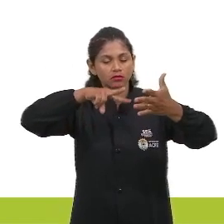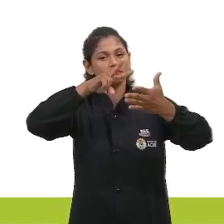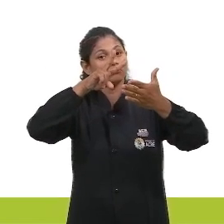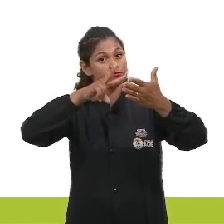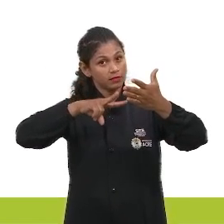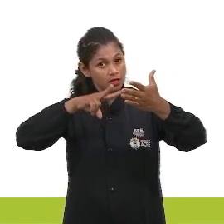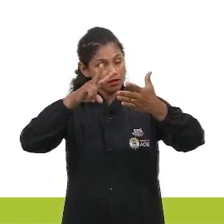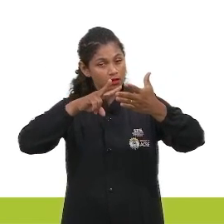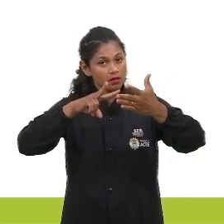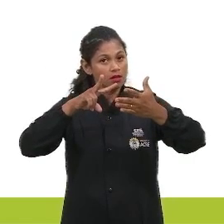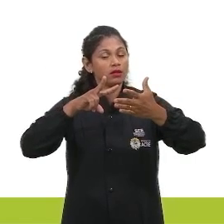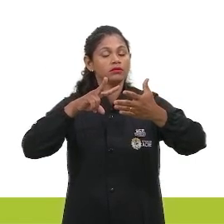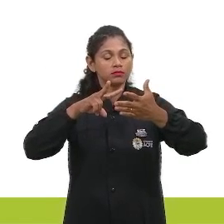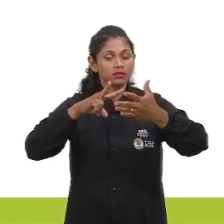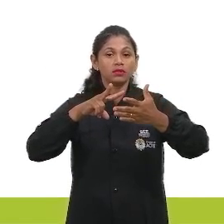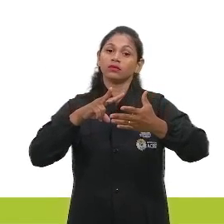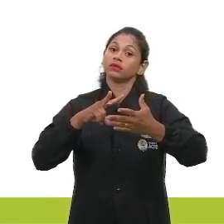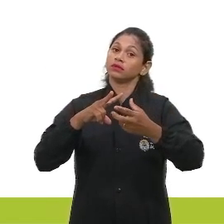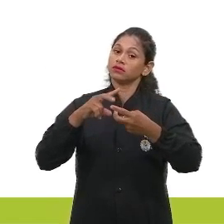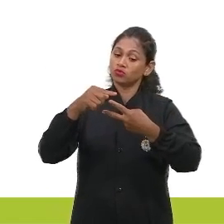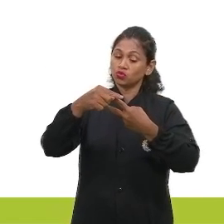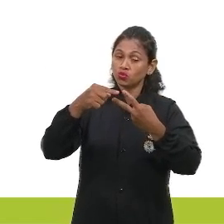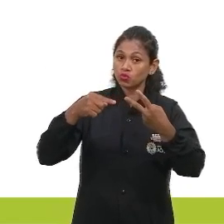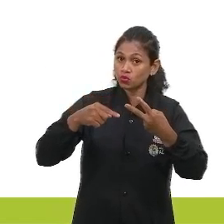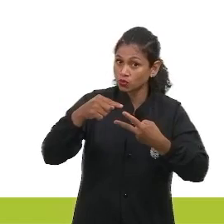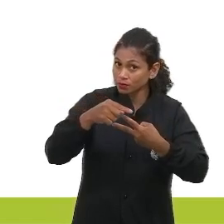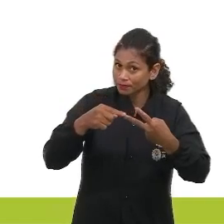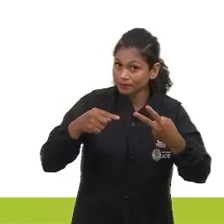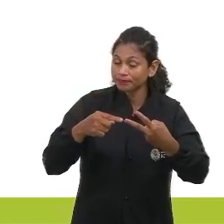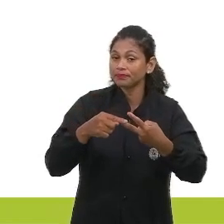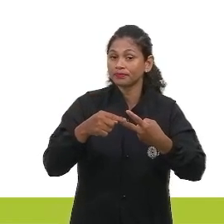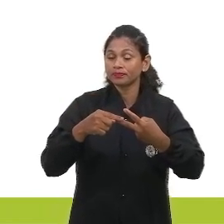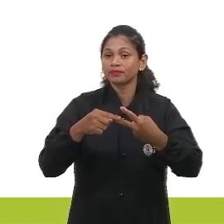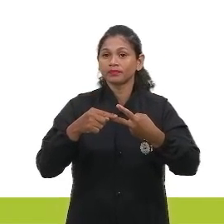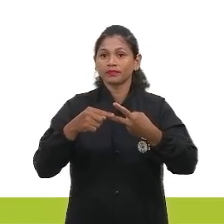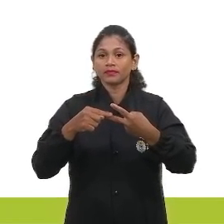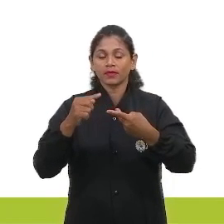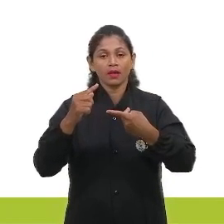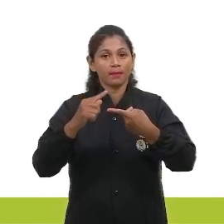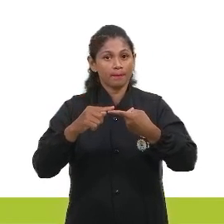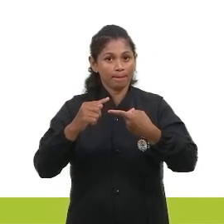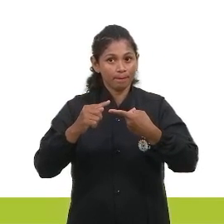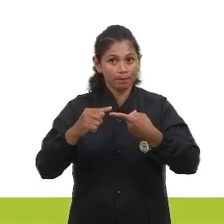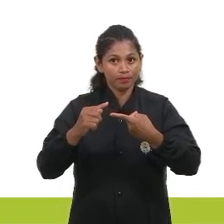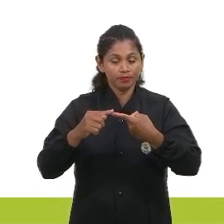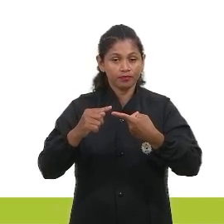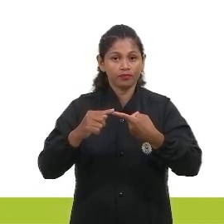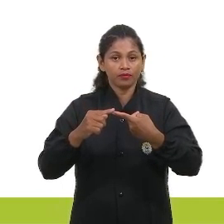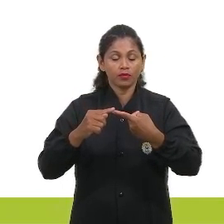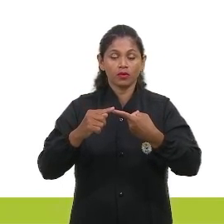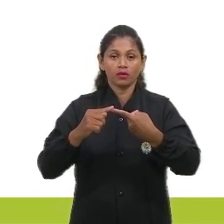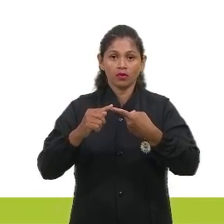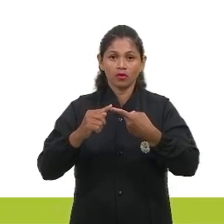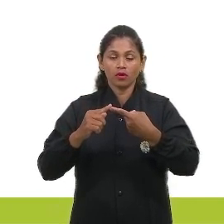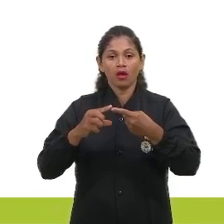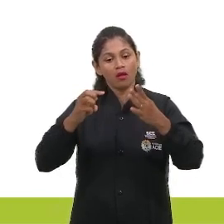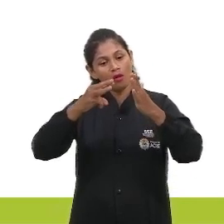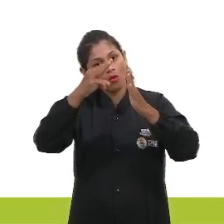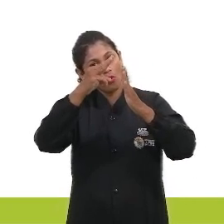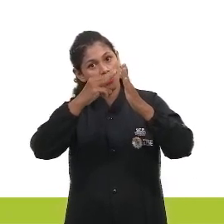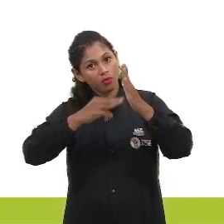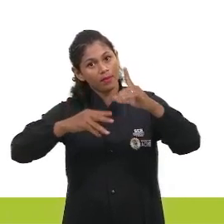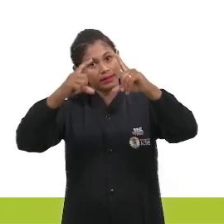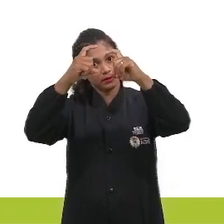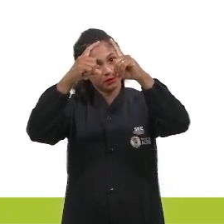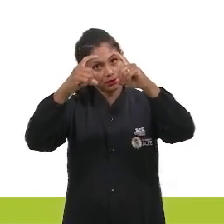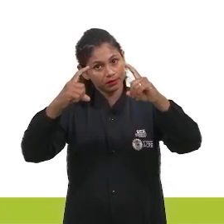nós temos duas situações sendo retratadas. Uma primeira frisa a questão do método científico, nós